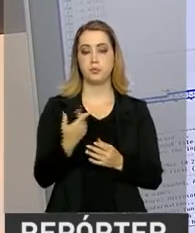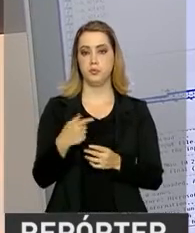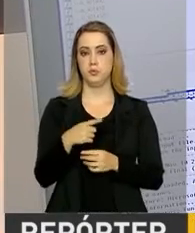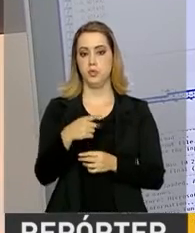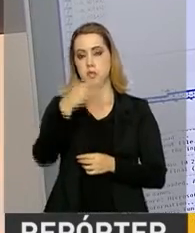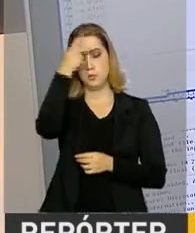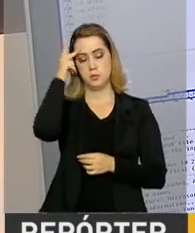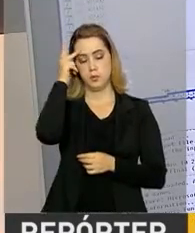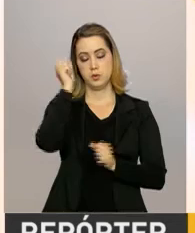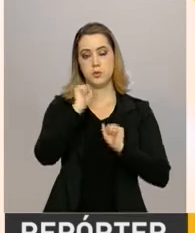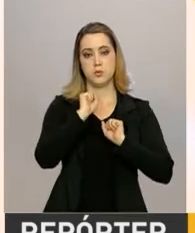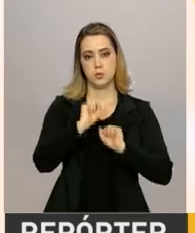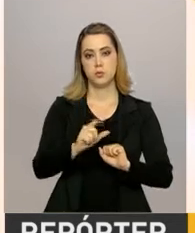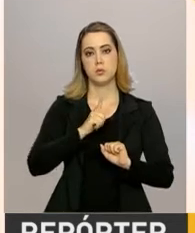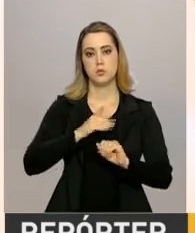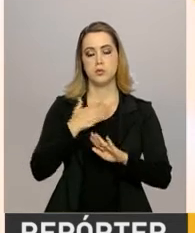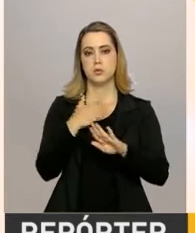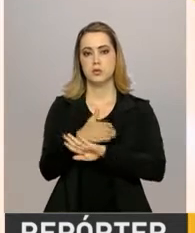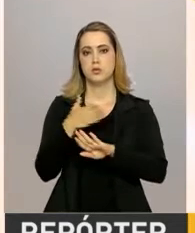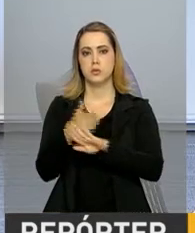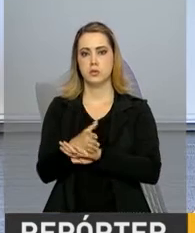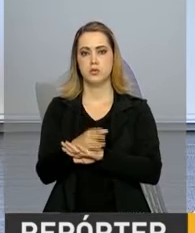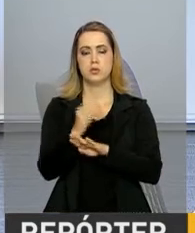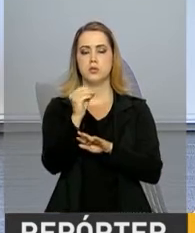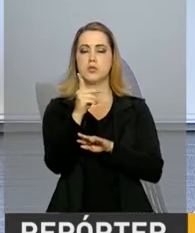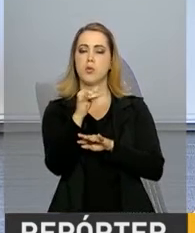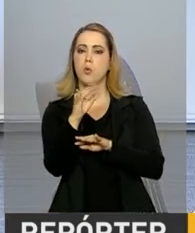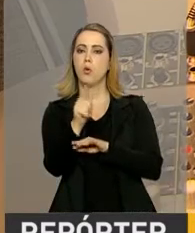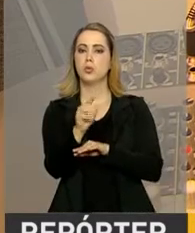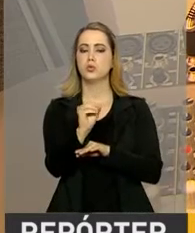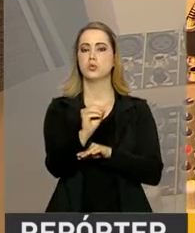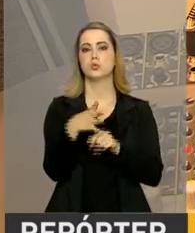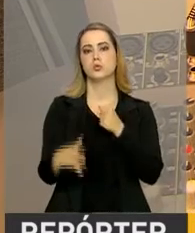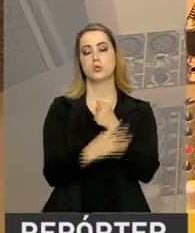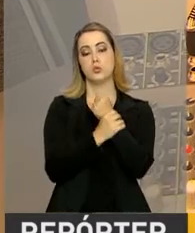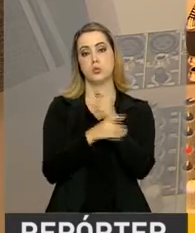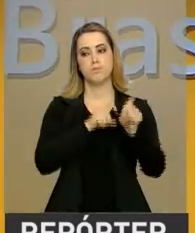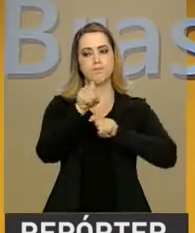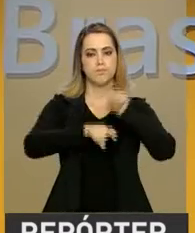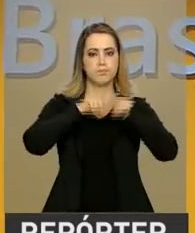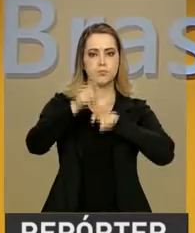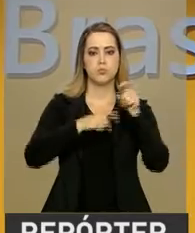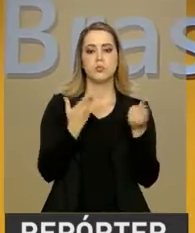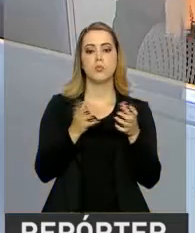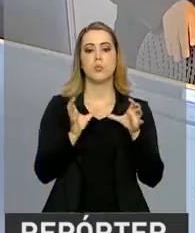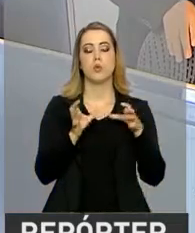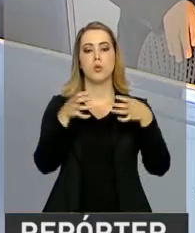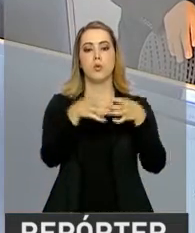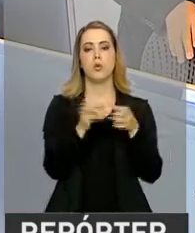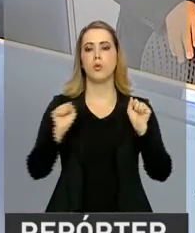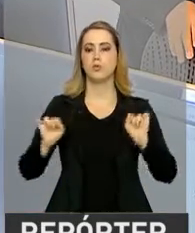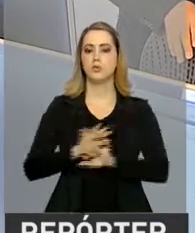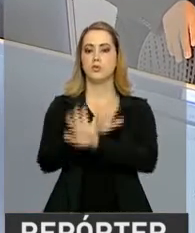ter acesso ao código-fonte dos programas da Microsoft para avaliar a segurança das ferramentas digitais. O Centro de